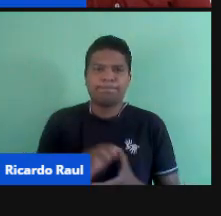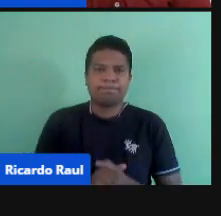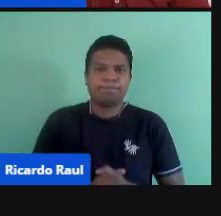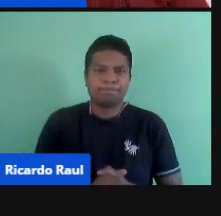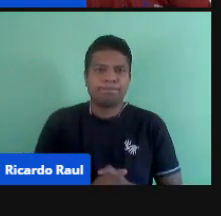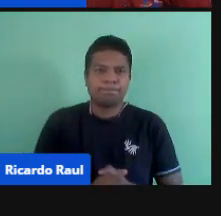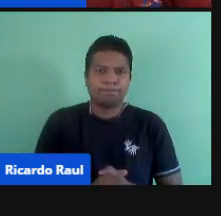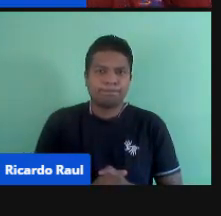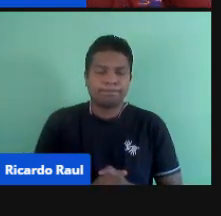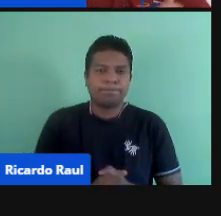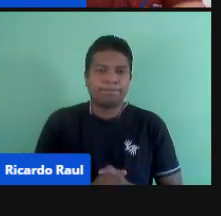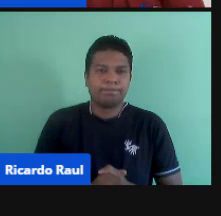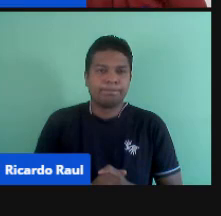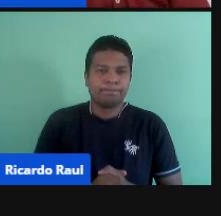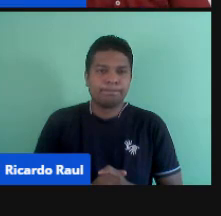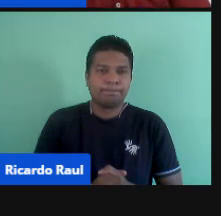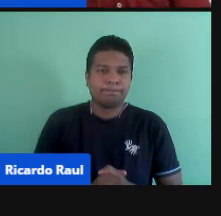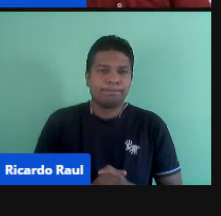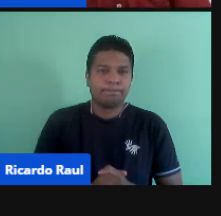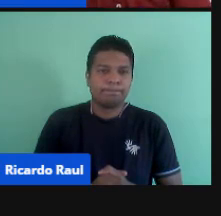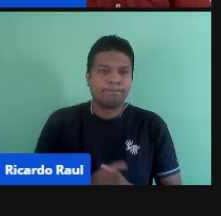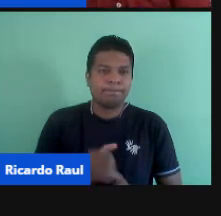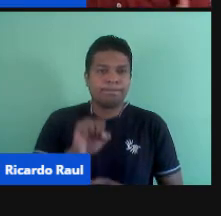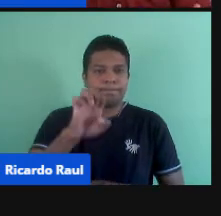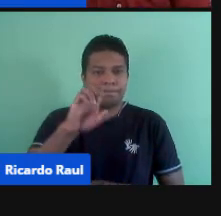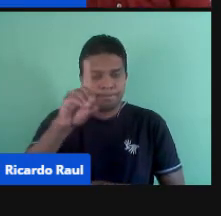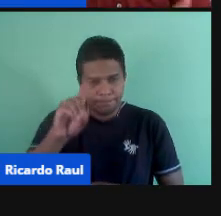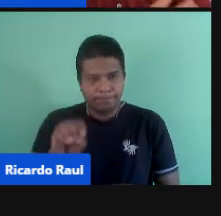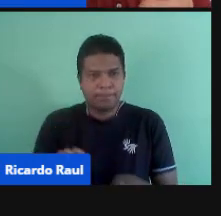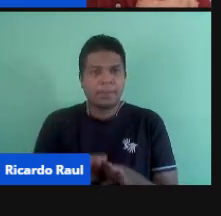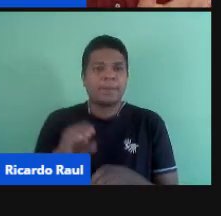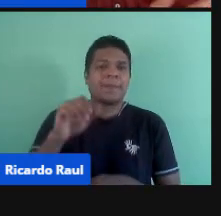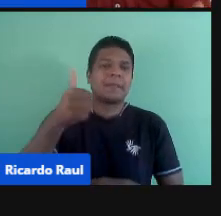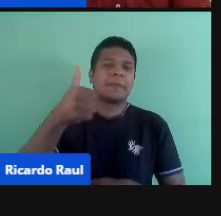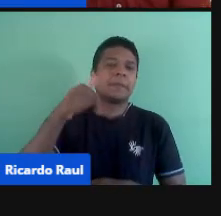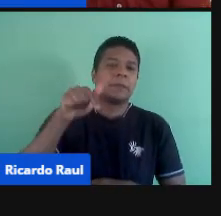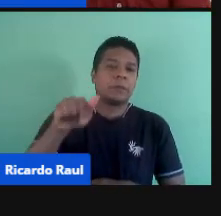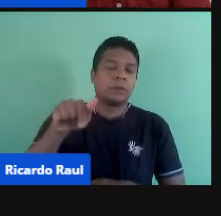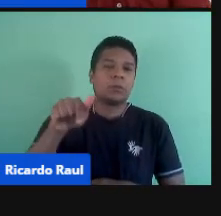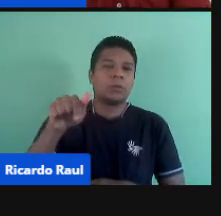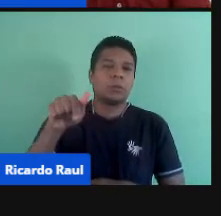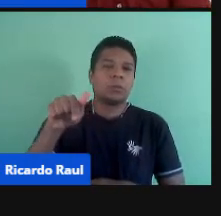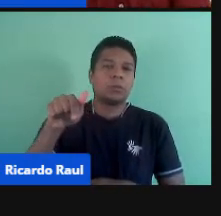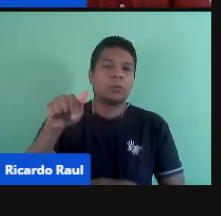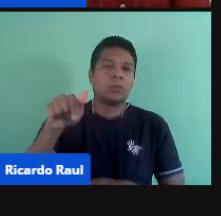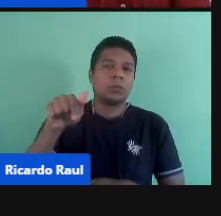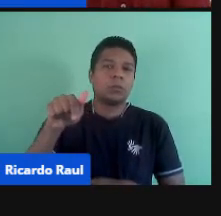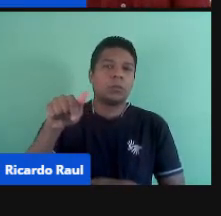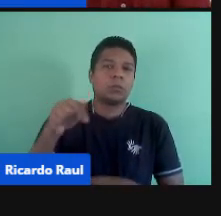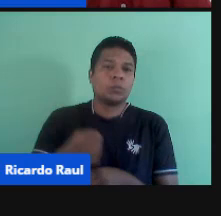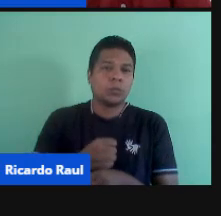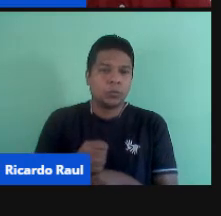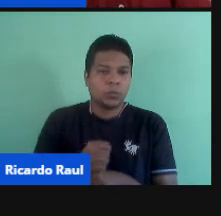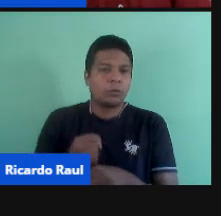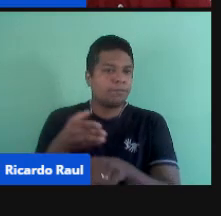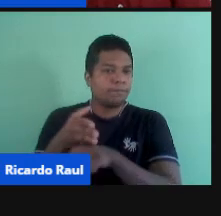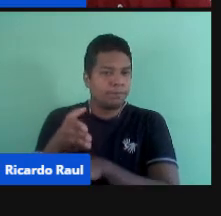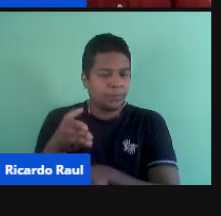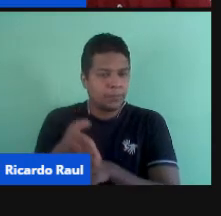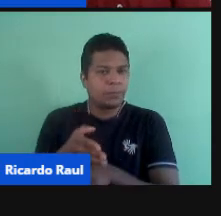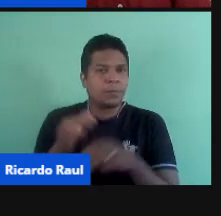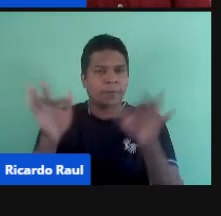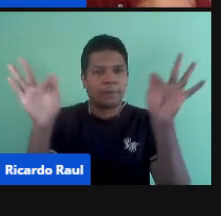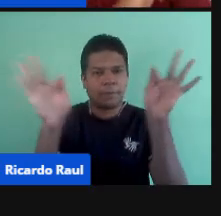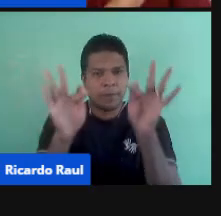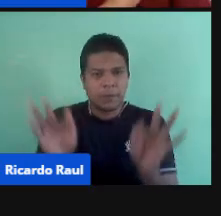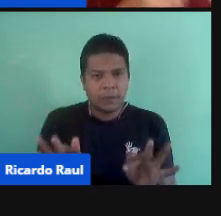17 anos e eu vivo feliz a cada ano que eu passo, que eu frequento lá, muito feliz. E